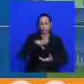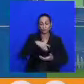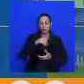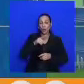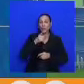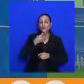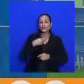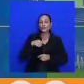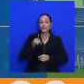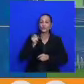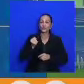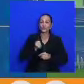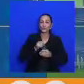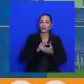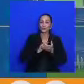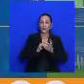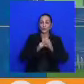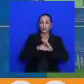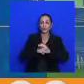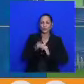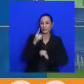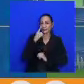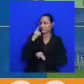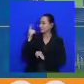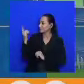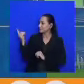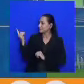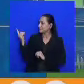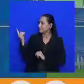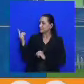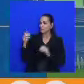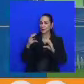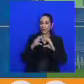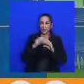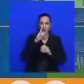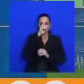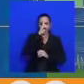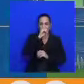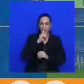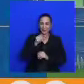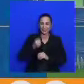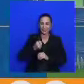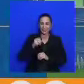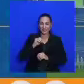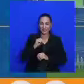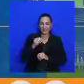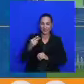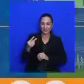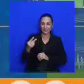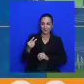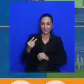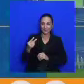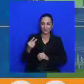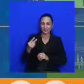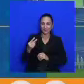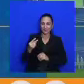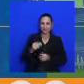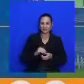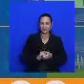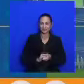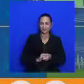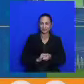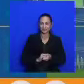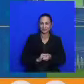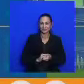o 20º e último número da Lotomania. Bola amarela 02. Amarela 02.